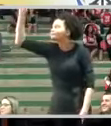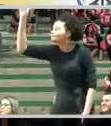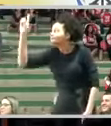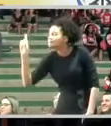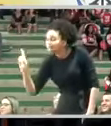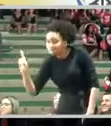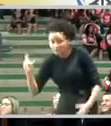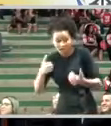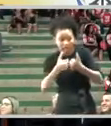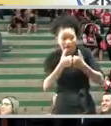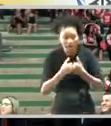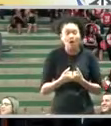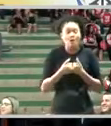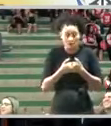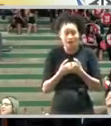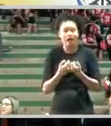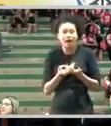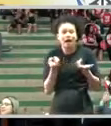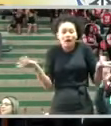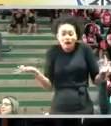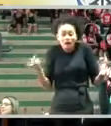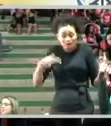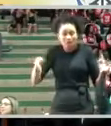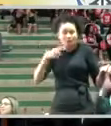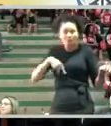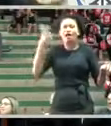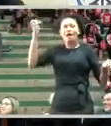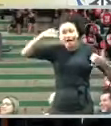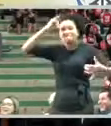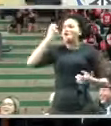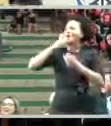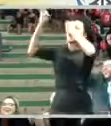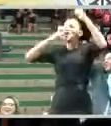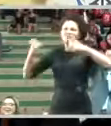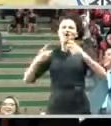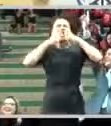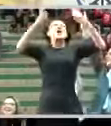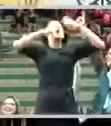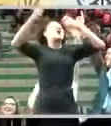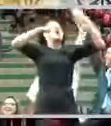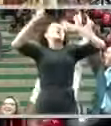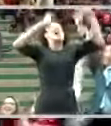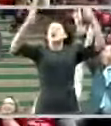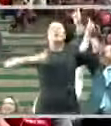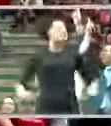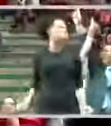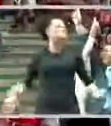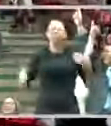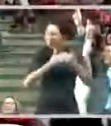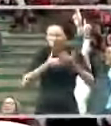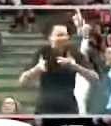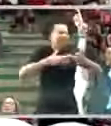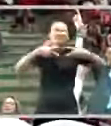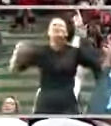a arca berrou, você acha que eu vou perder para uma vaca? Eu vou gritar o máximo que eu puder.